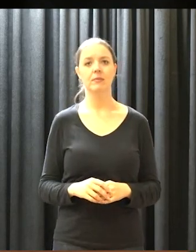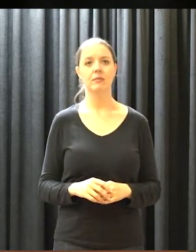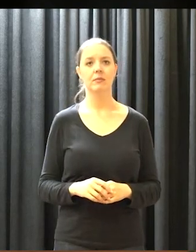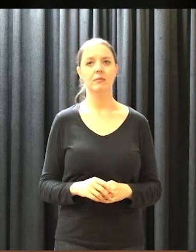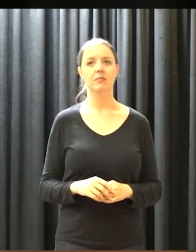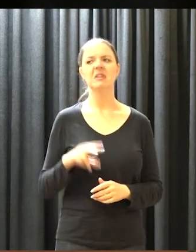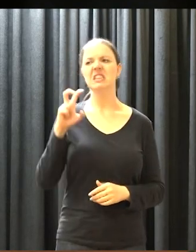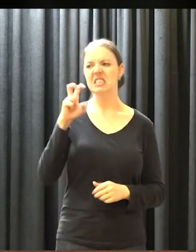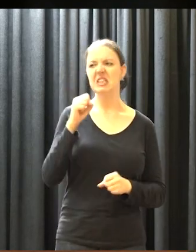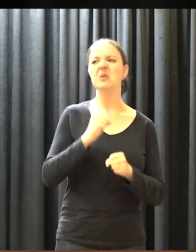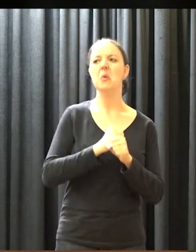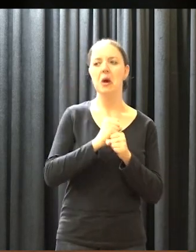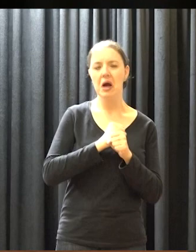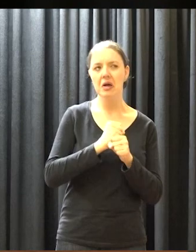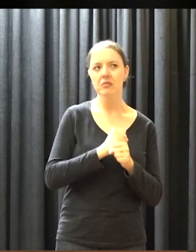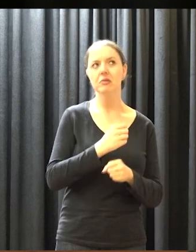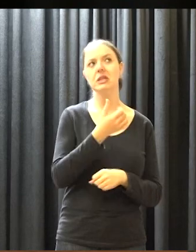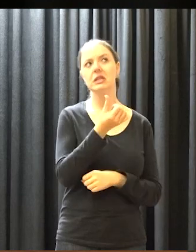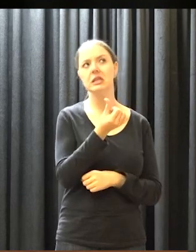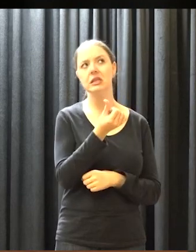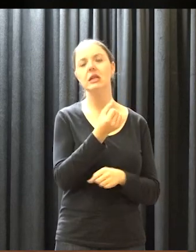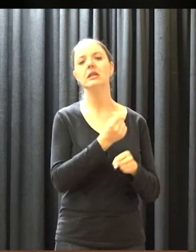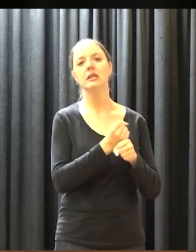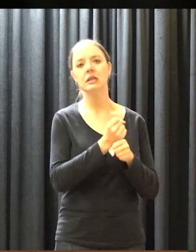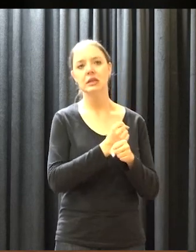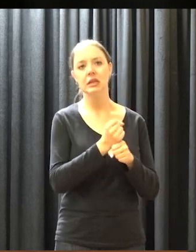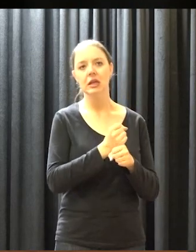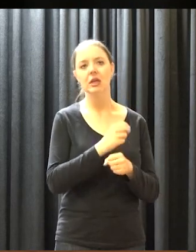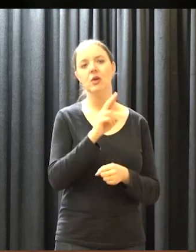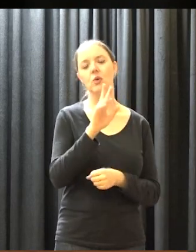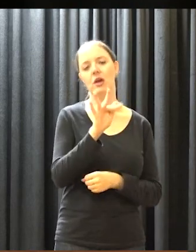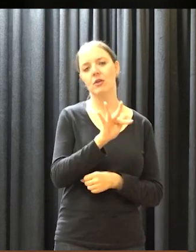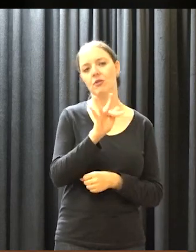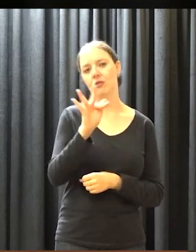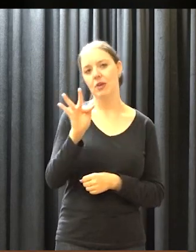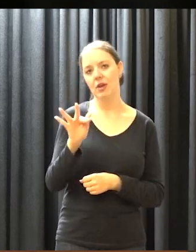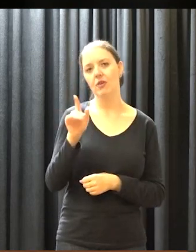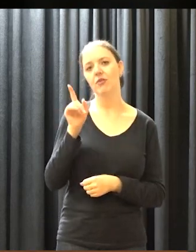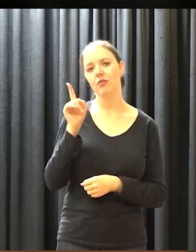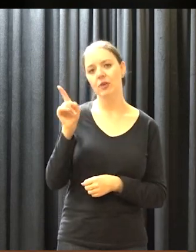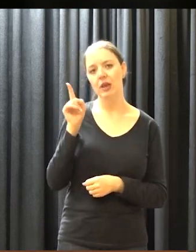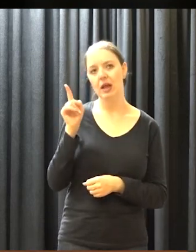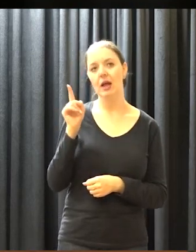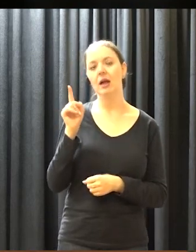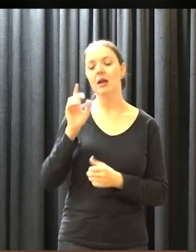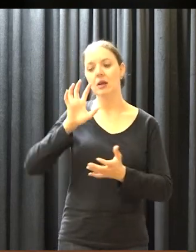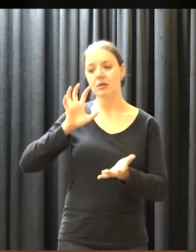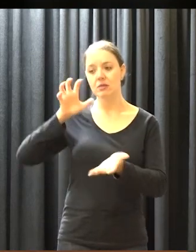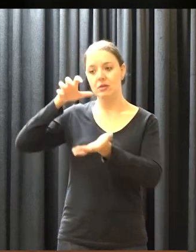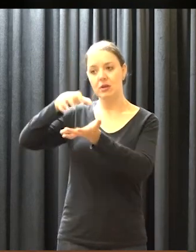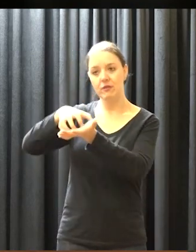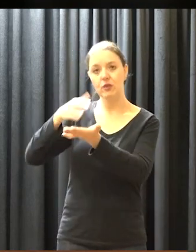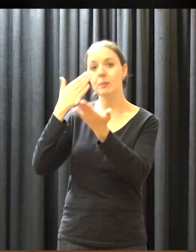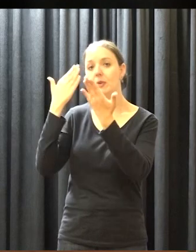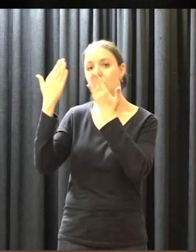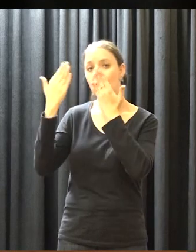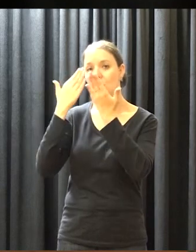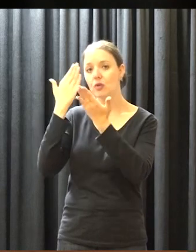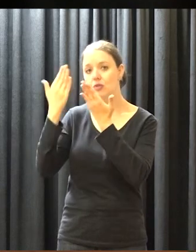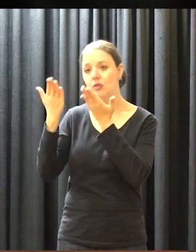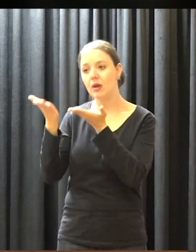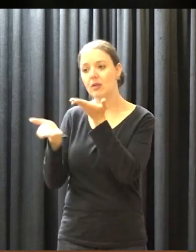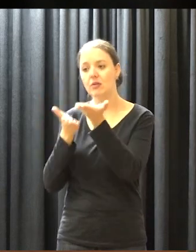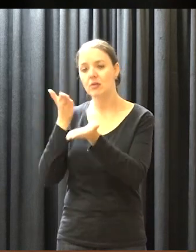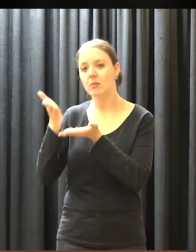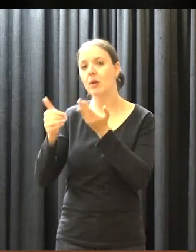uns 5 anos, 6 anos, na UF, na Federal Fluminense, no Serviço de Psicologia Aplicada, com mulheres cegas e com